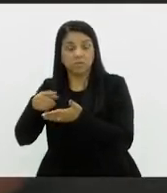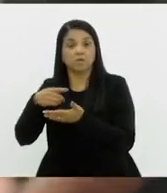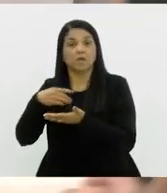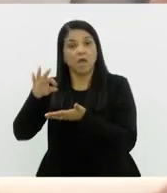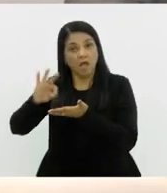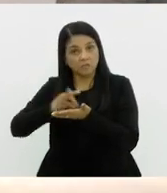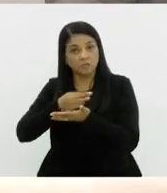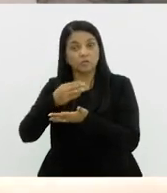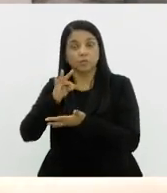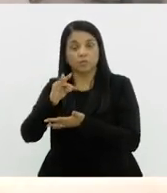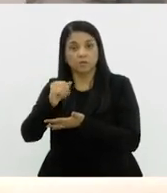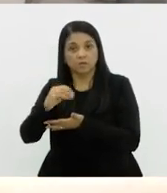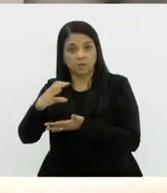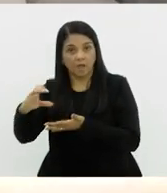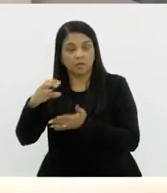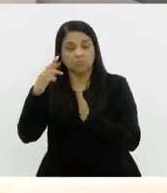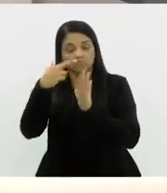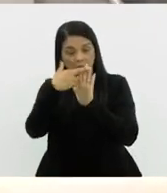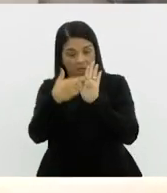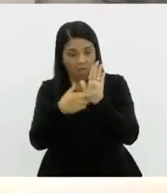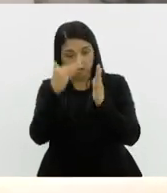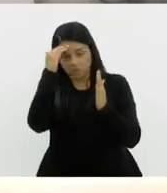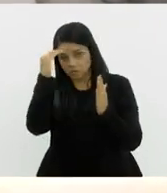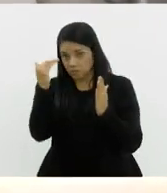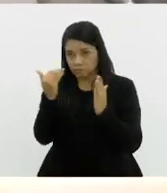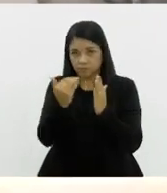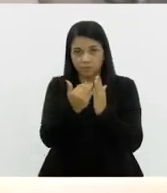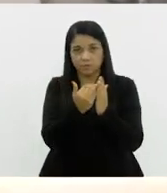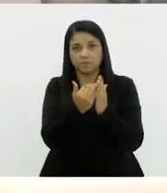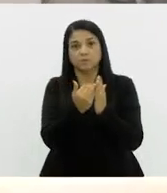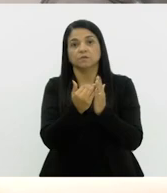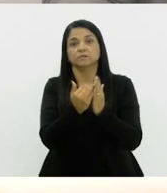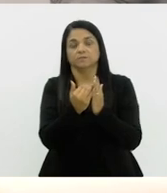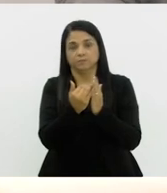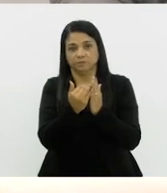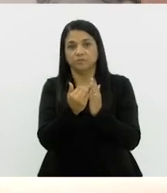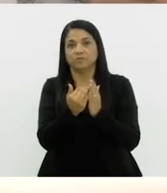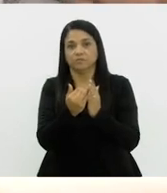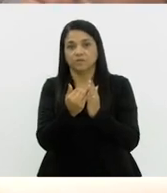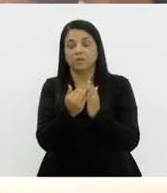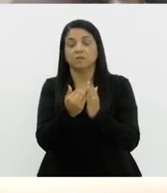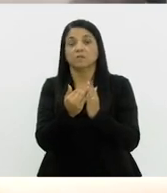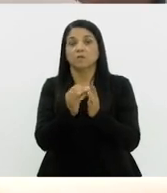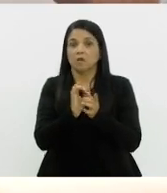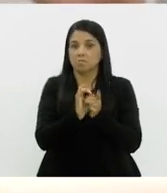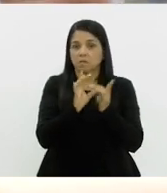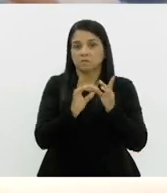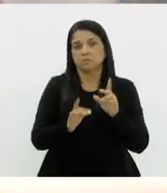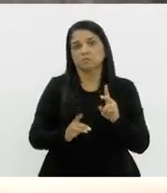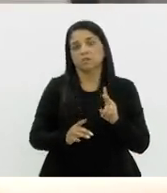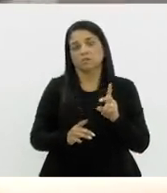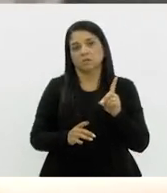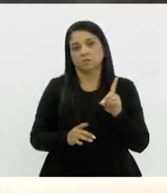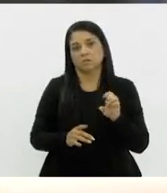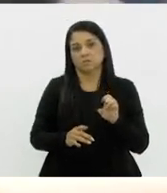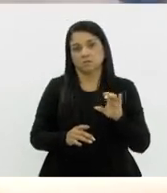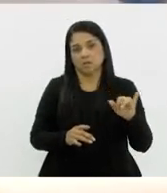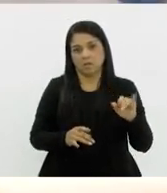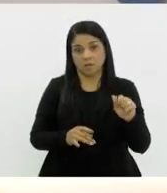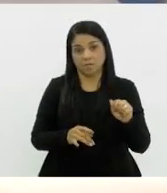cumprindo as regras acordadas, as regras também com aval do DSEA, porque senão